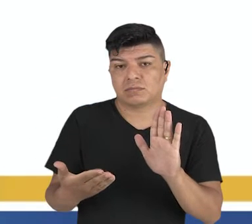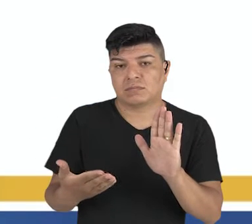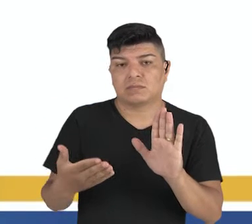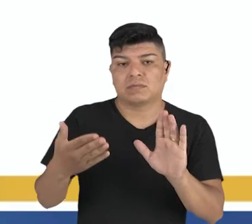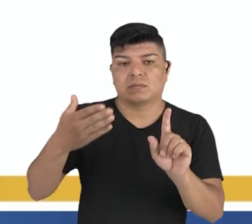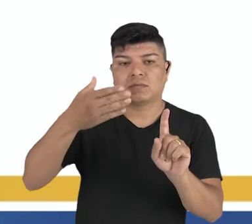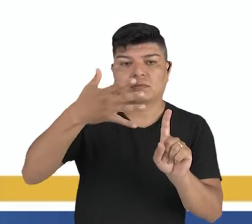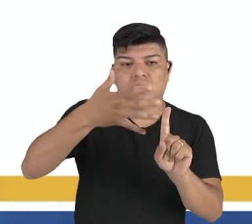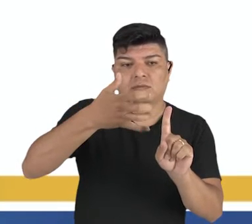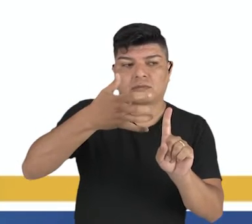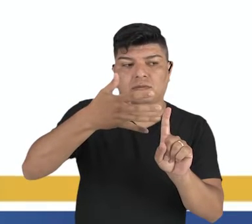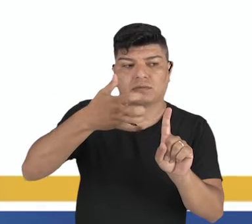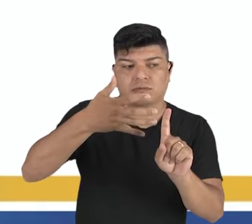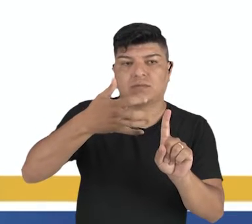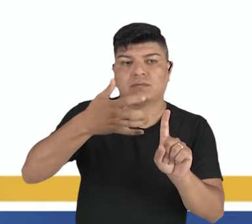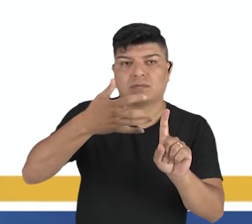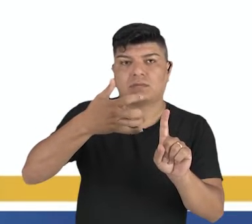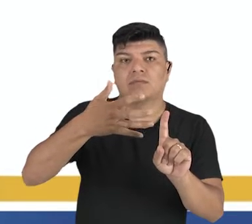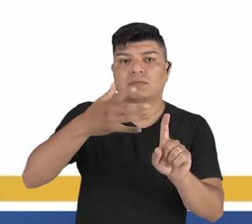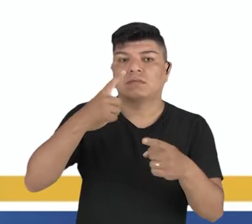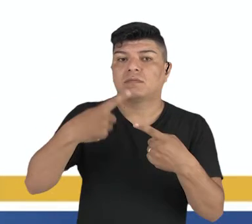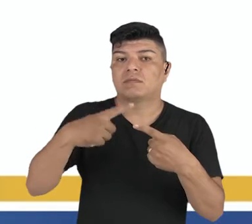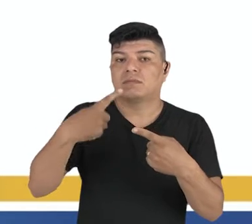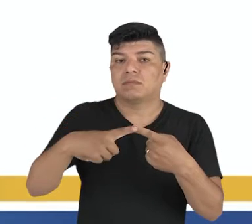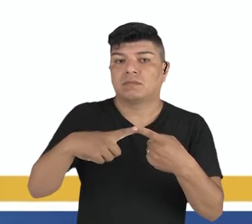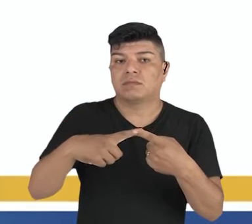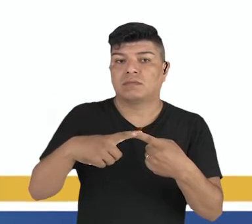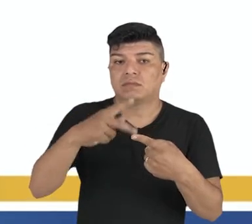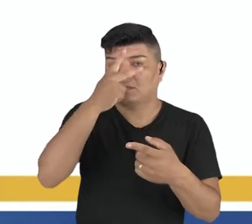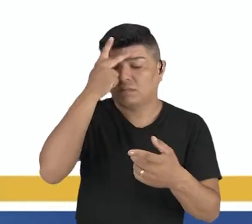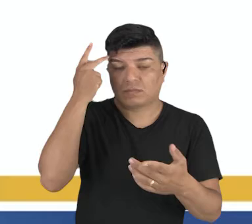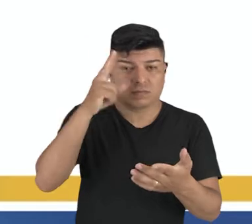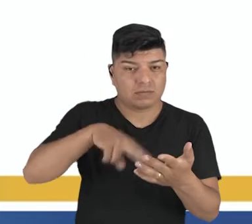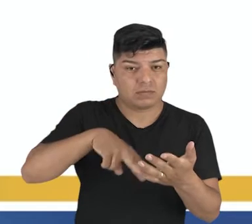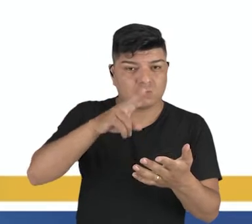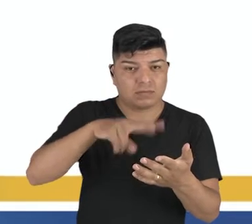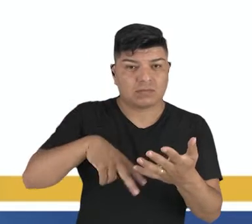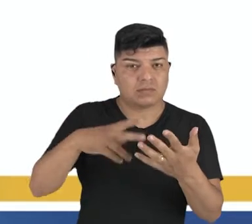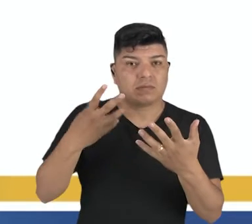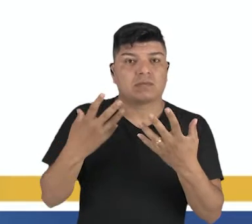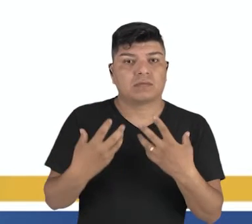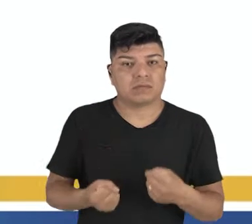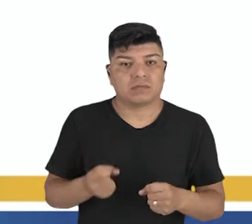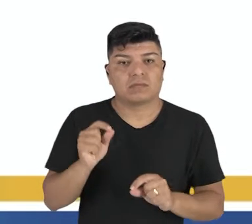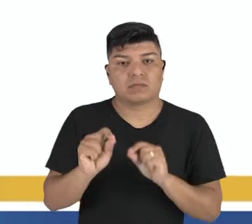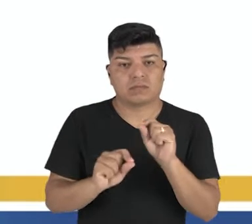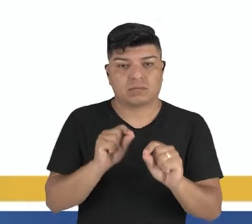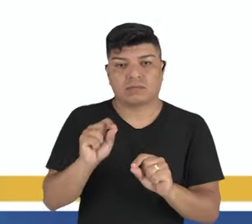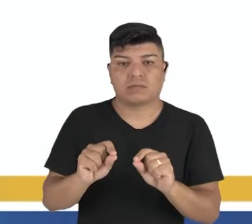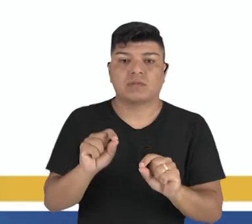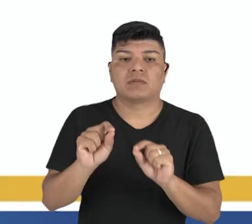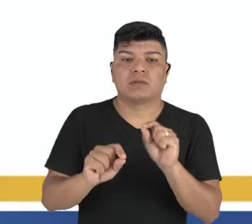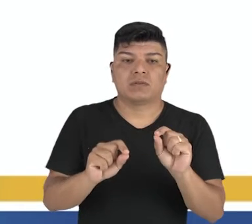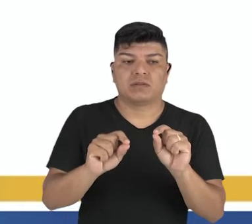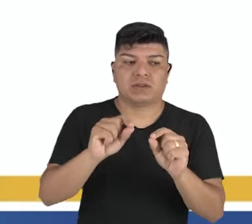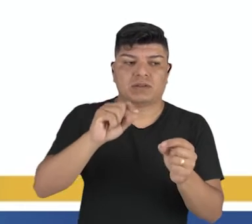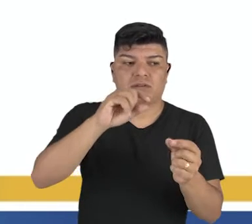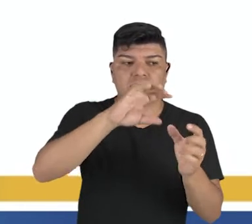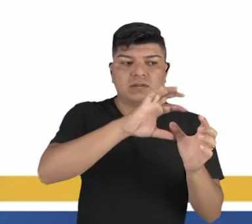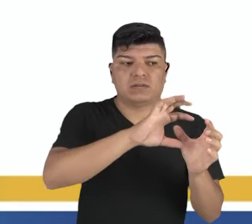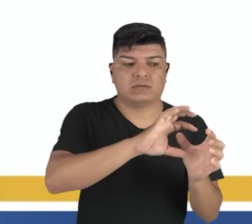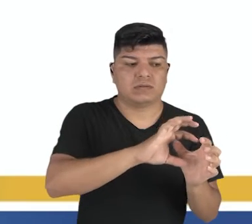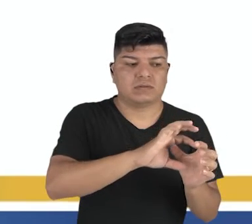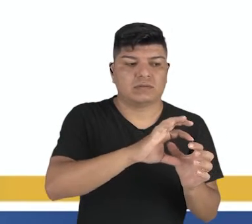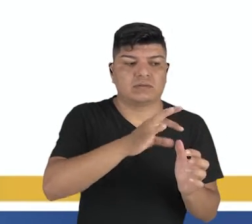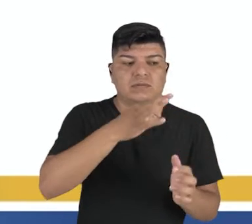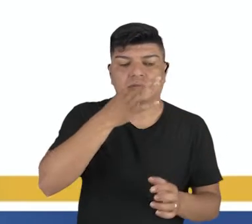argumento de evidência. Por quê? Porque ele leva o leitor a admitir e aceitar uma tese. Essa evidência se